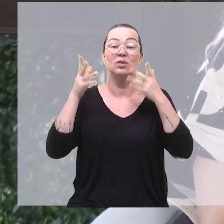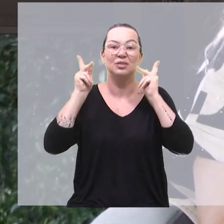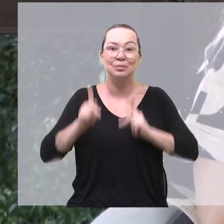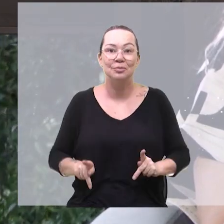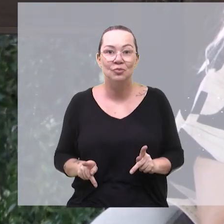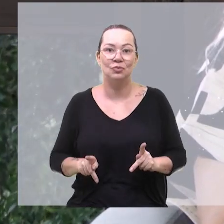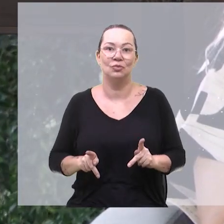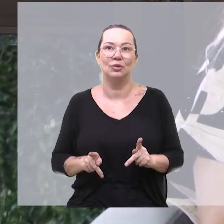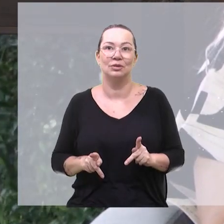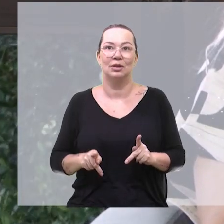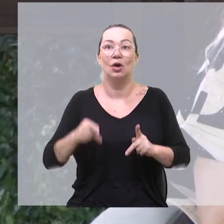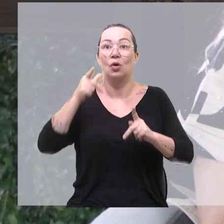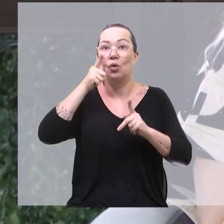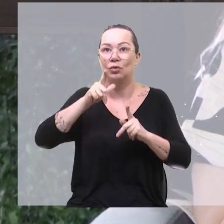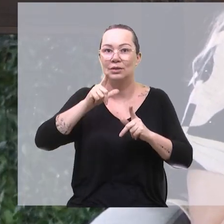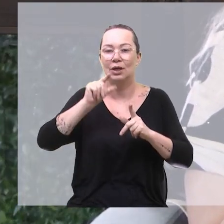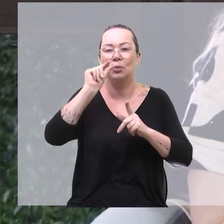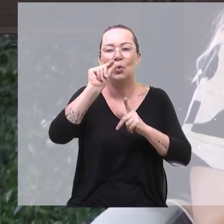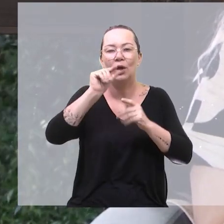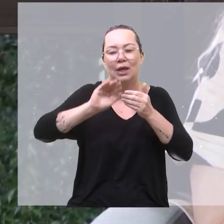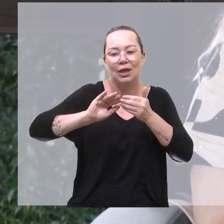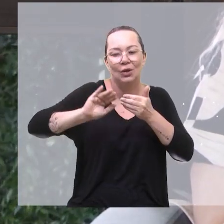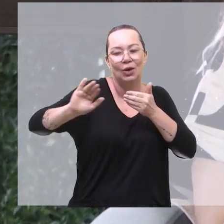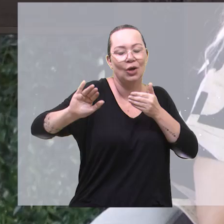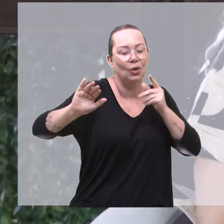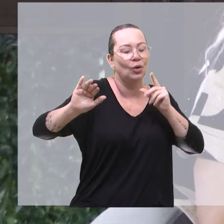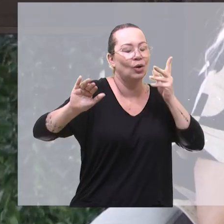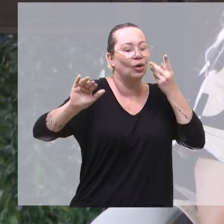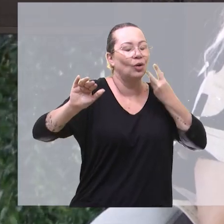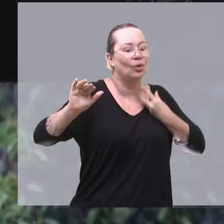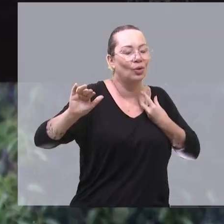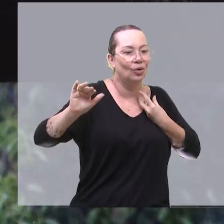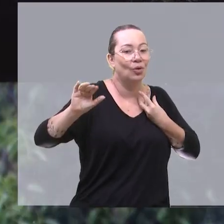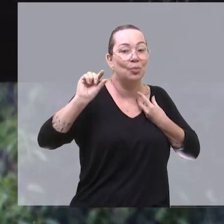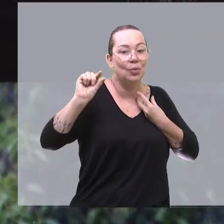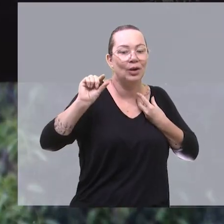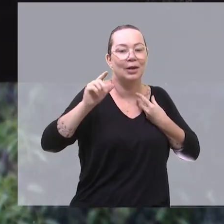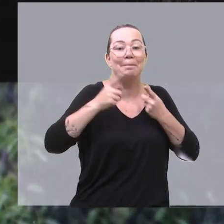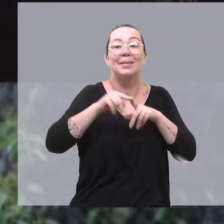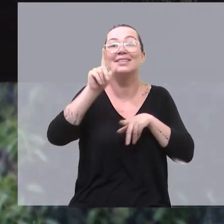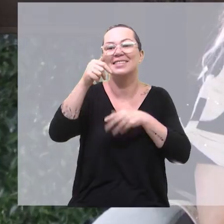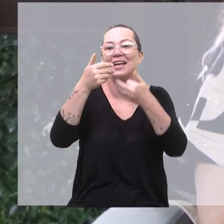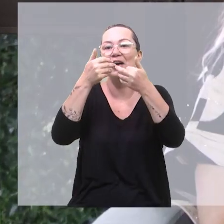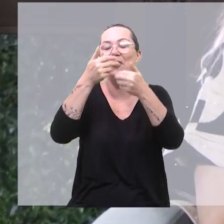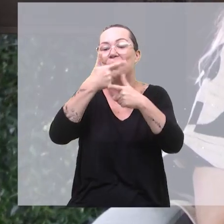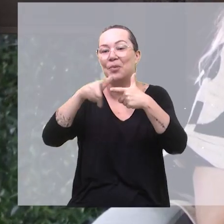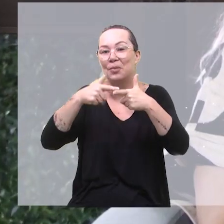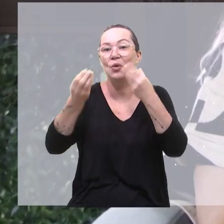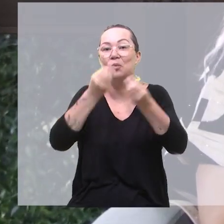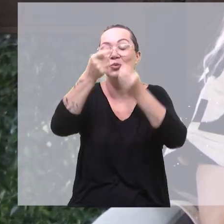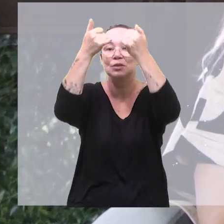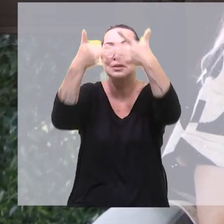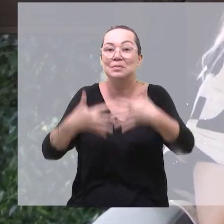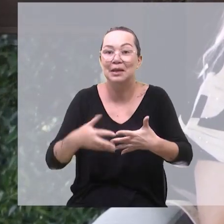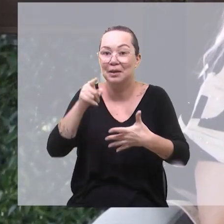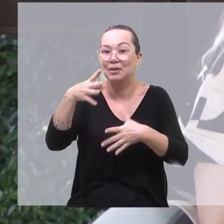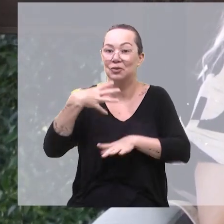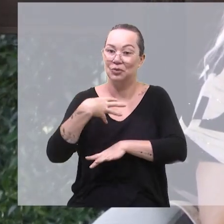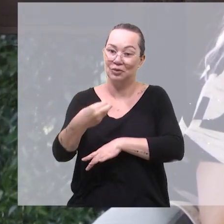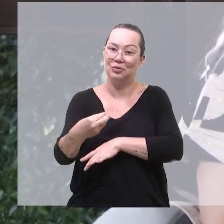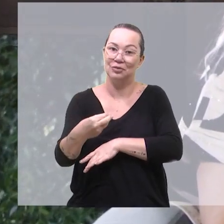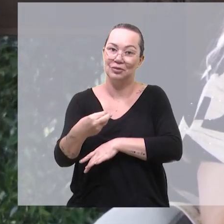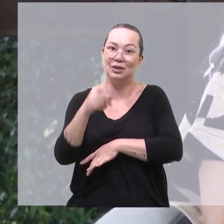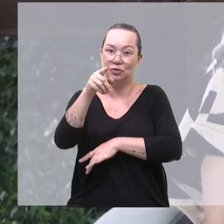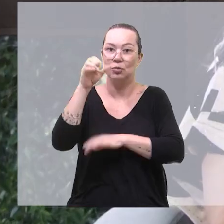essas pessoas conseguem desligar um pouquinho, é um respiro. Desligam. Só que daí é um problema. Como tu explica para tua filha, né? Tu pode